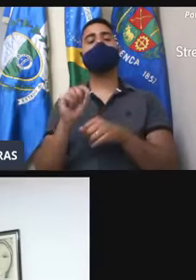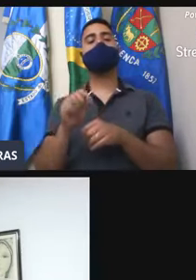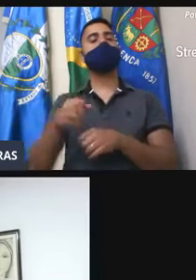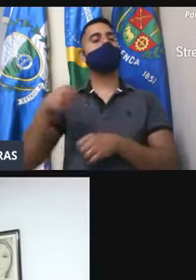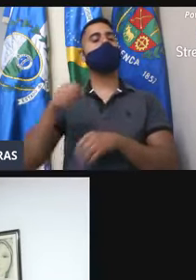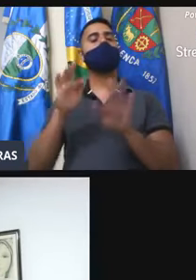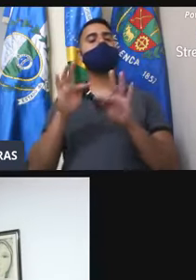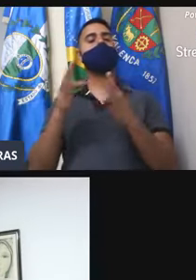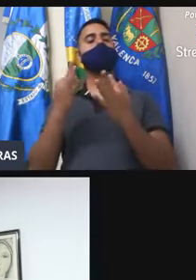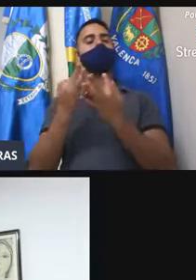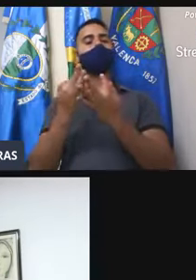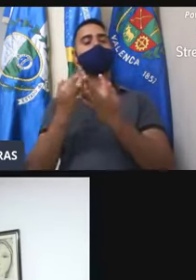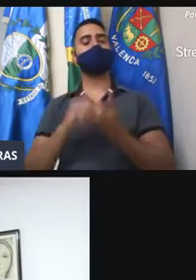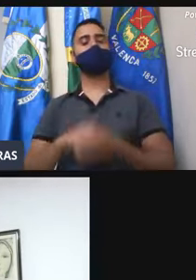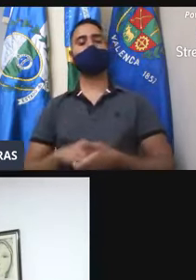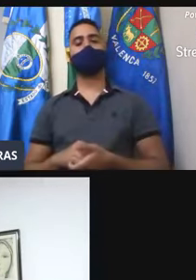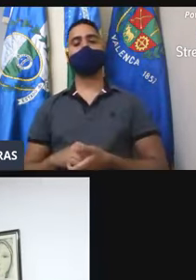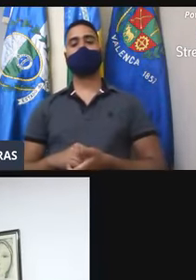Família.